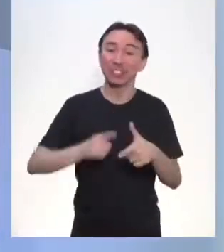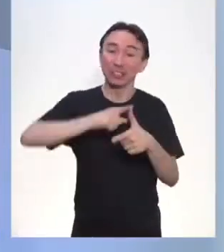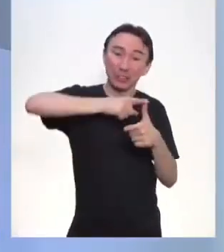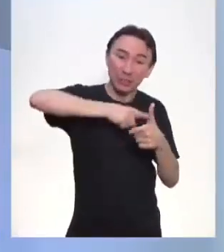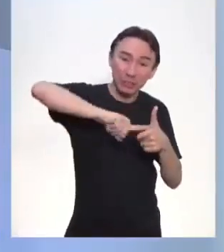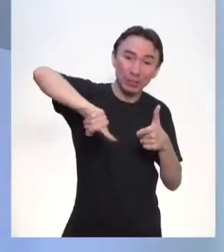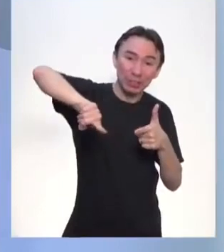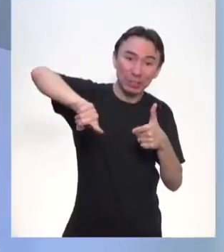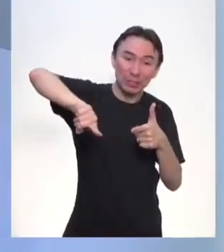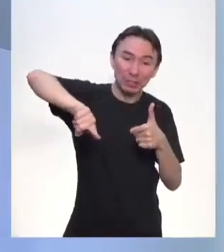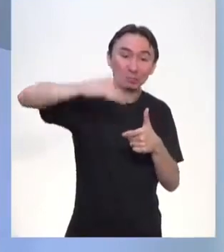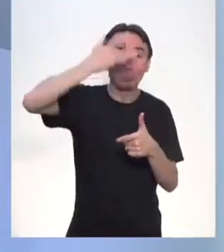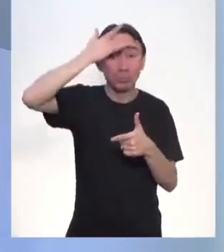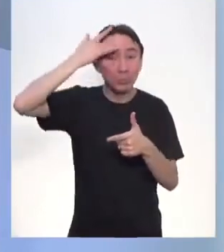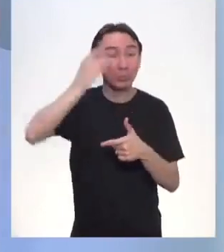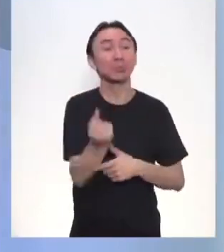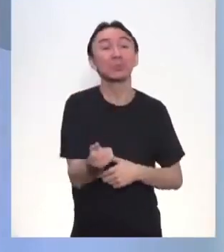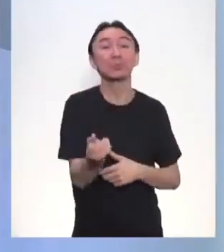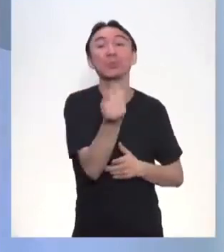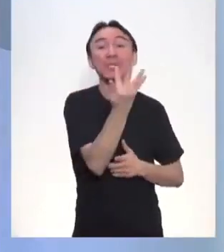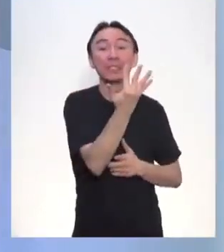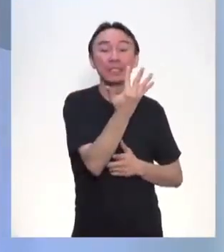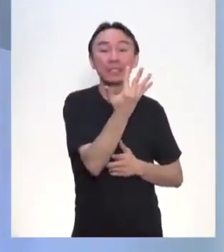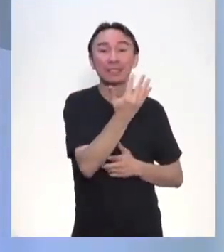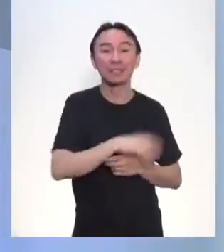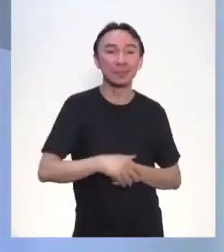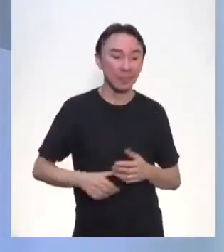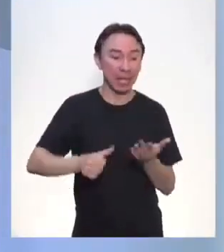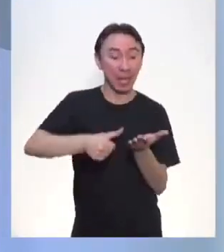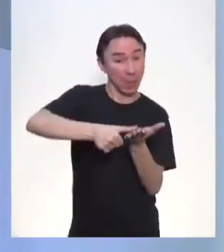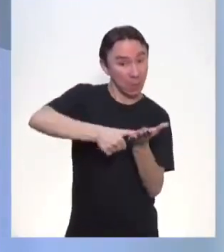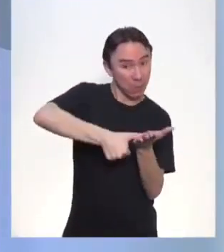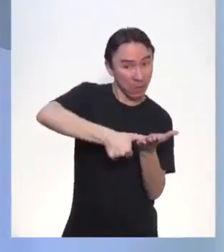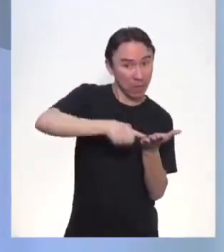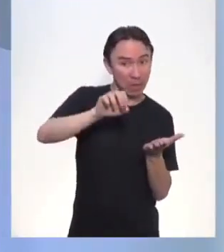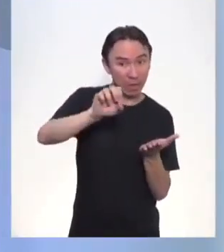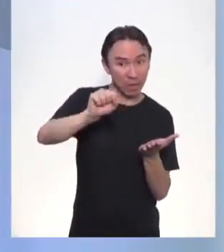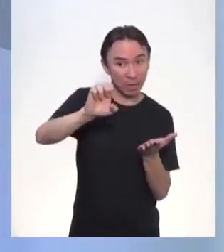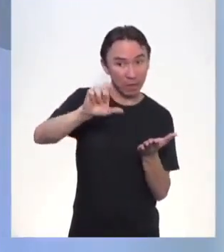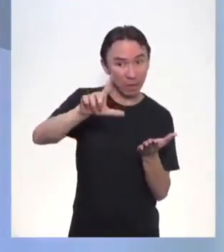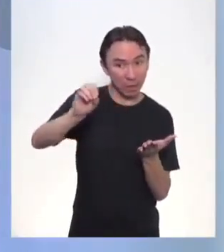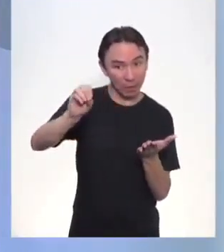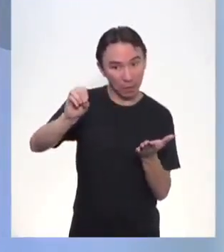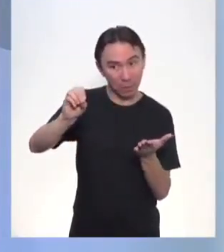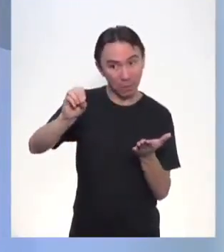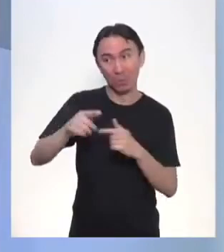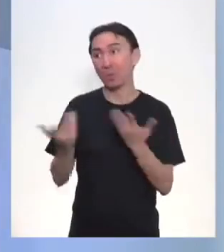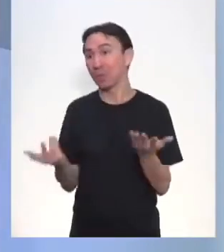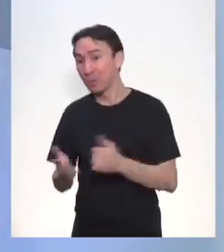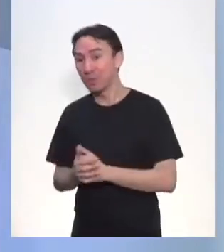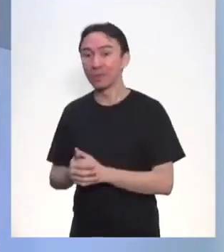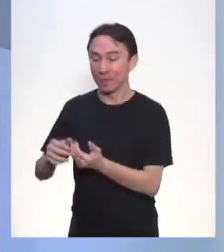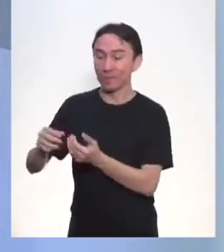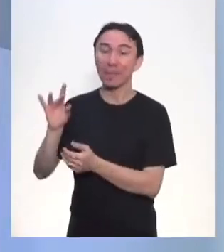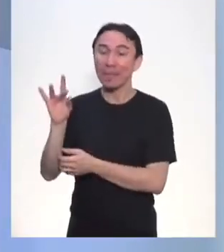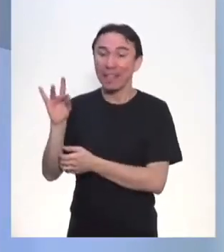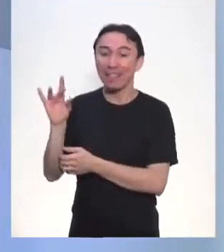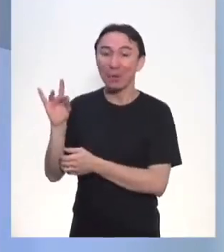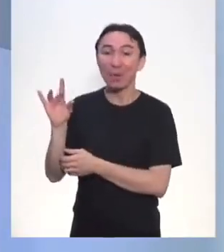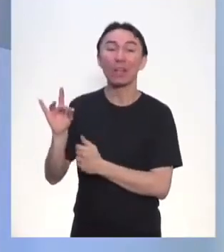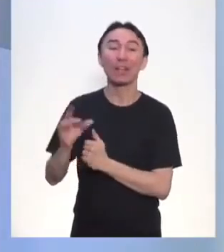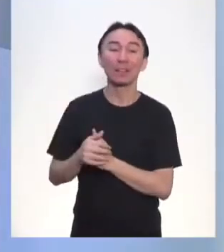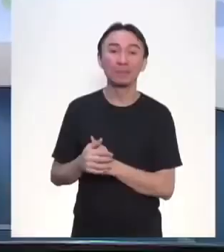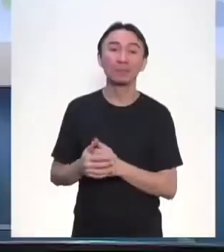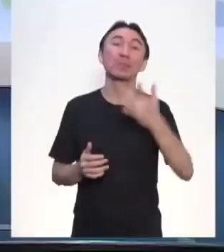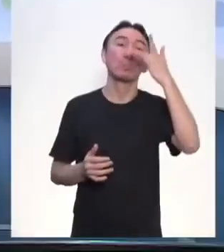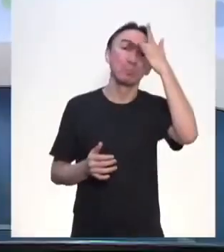essa divisão aí, tanto dos selos quanto dessas figurinhas, né? Uma dica aí que se fosse uma única pessoa